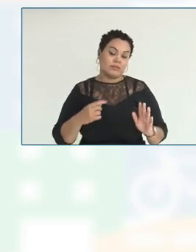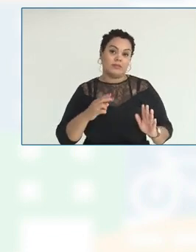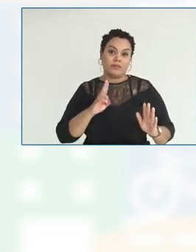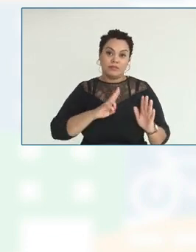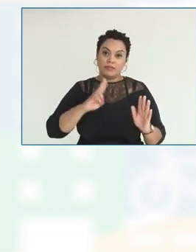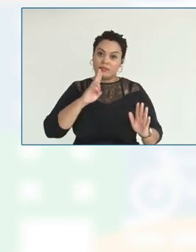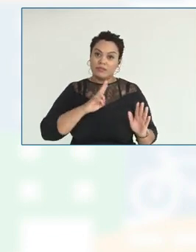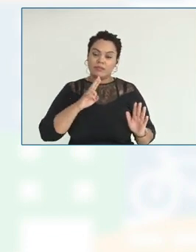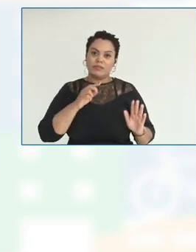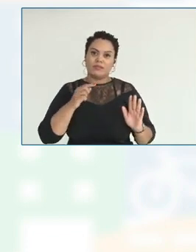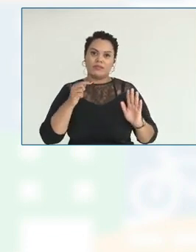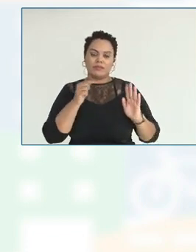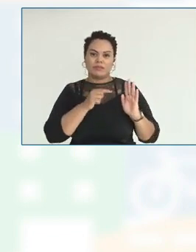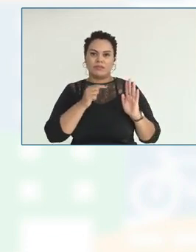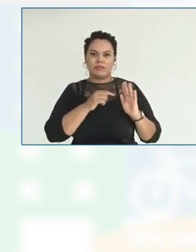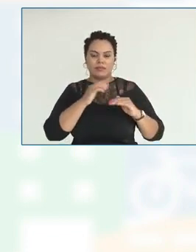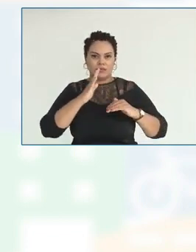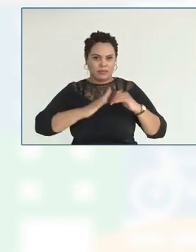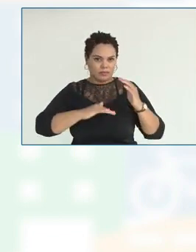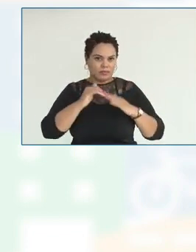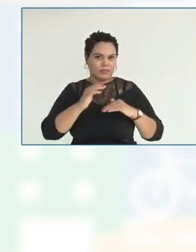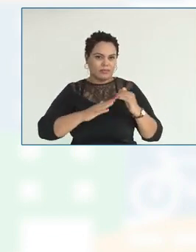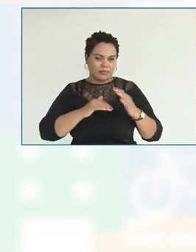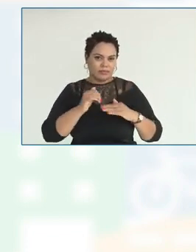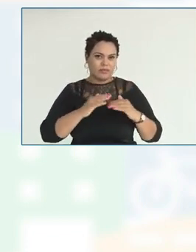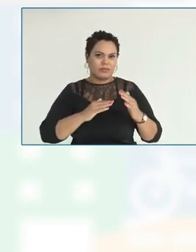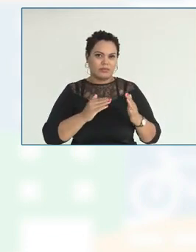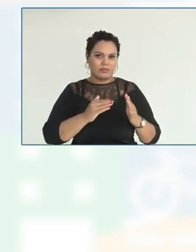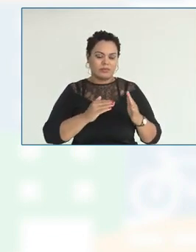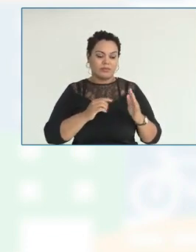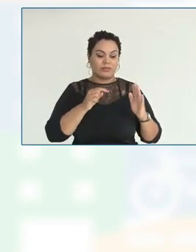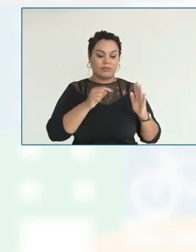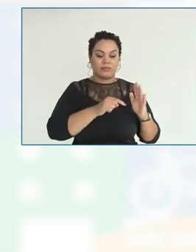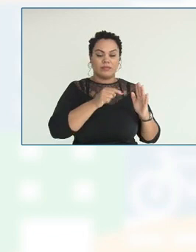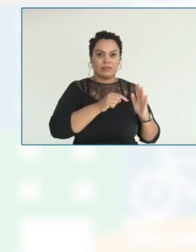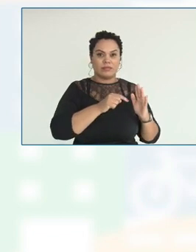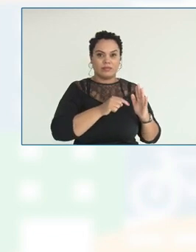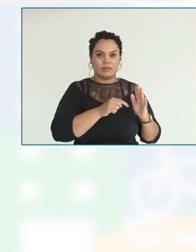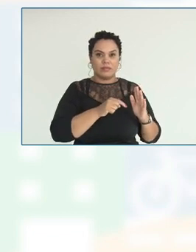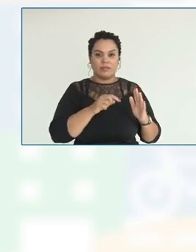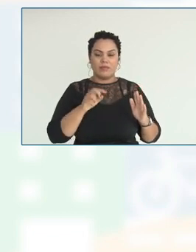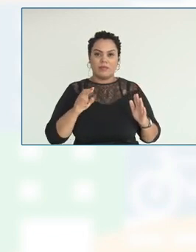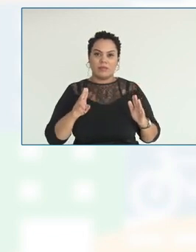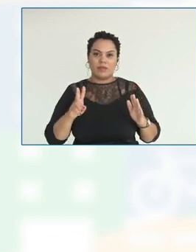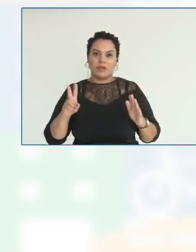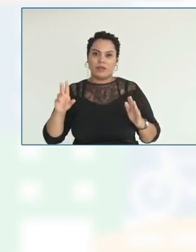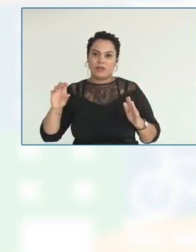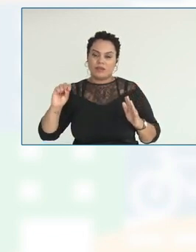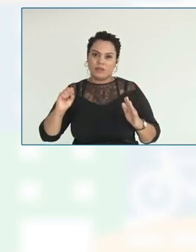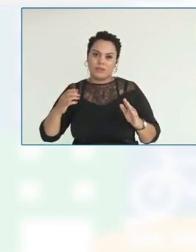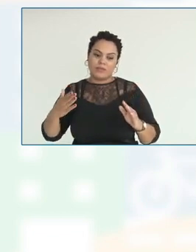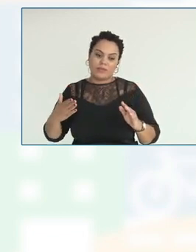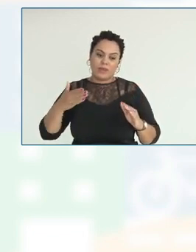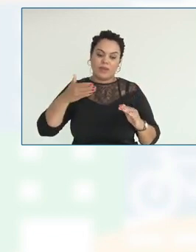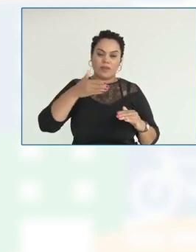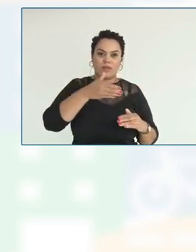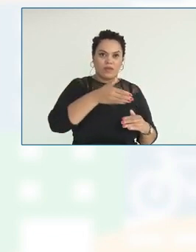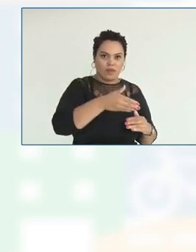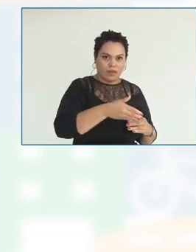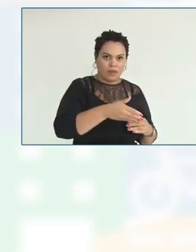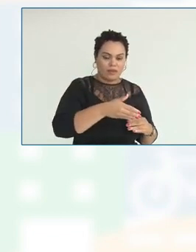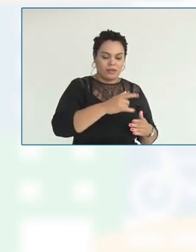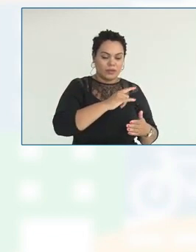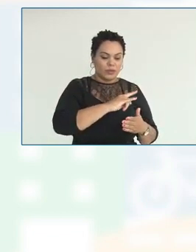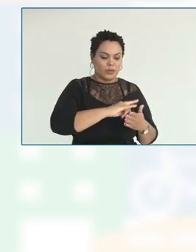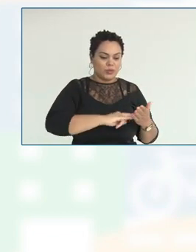instrumento que o profissional interlocutor de intoxicação lá da unidade de vigilância de saúde, ele vai ao serviço, né, ou encaminha esse instrumento